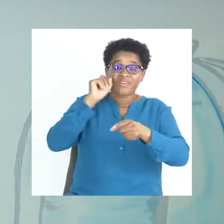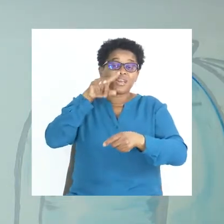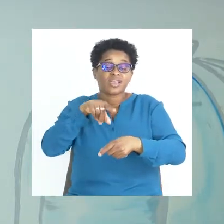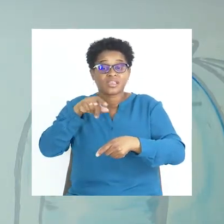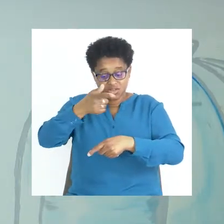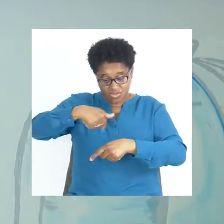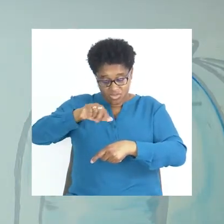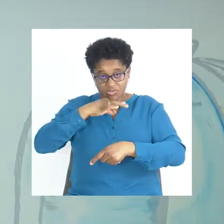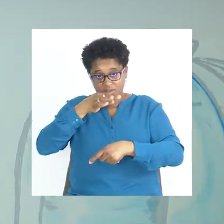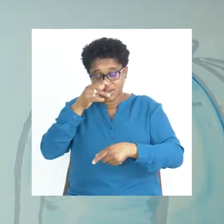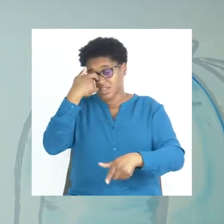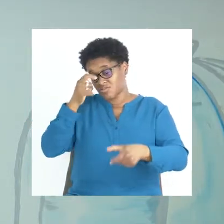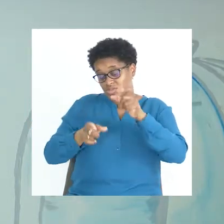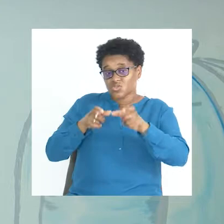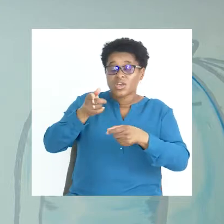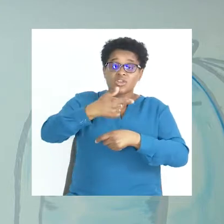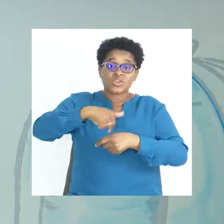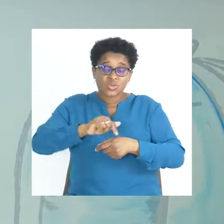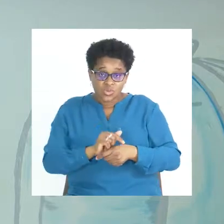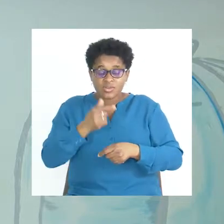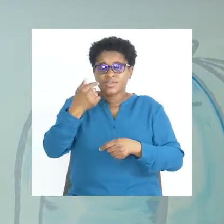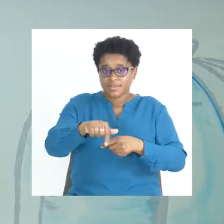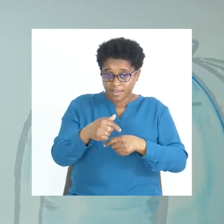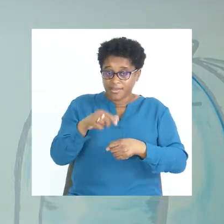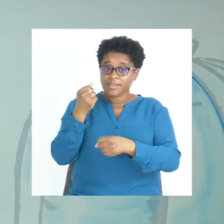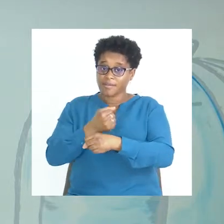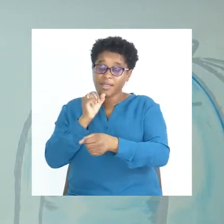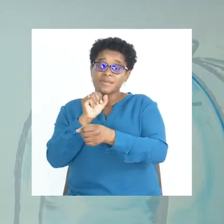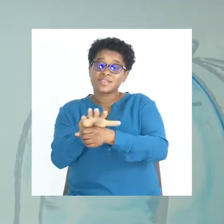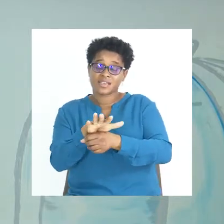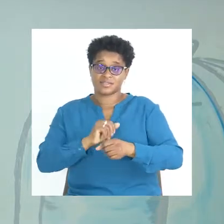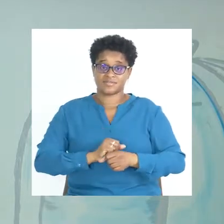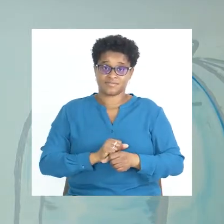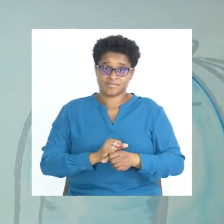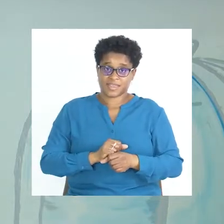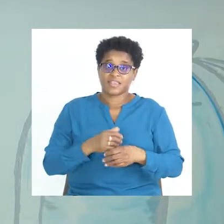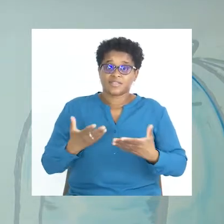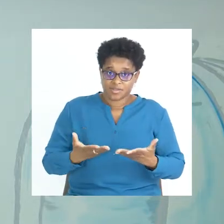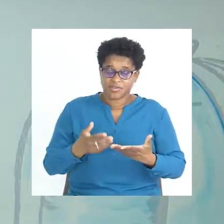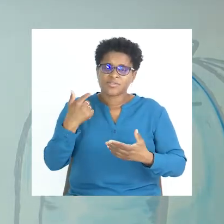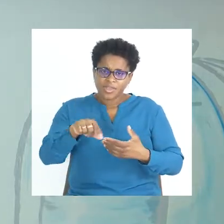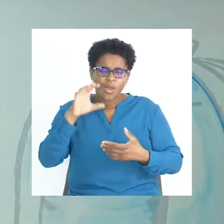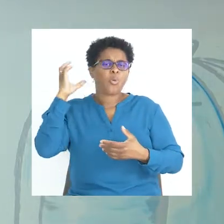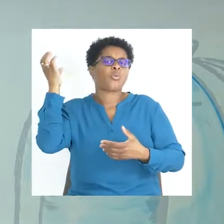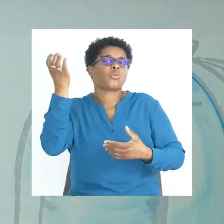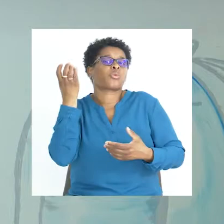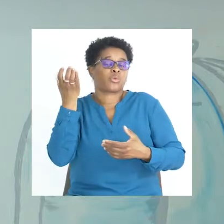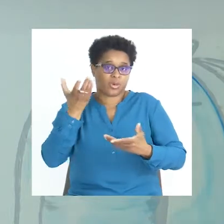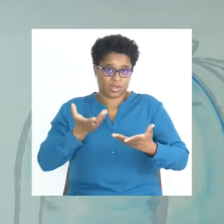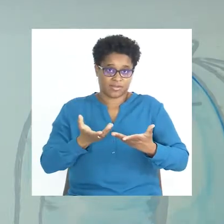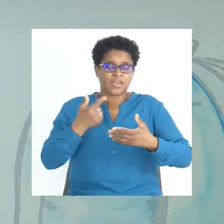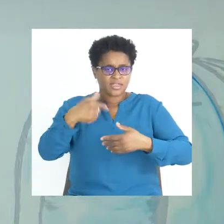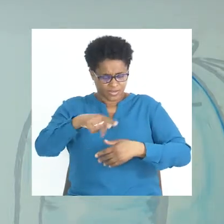pessoas com quem falamos, às pessoas que nós temos que trabalhar a mensagem. Por isso, a